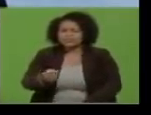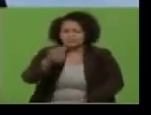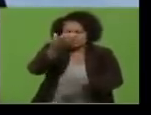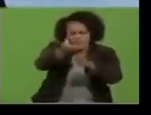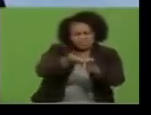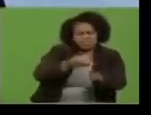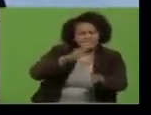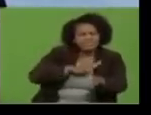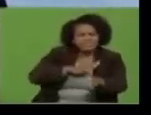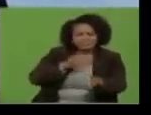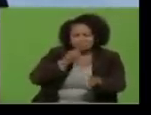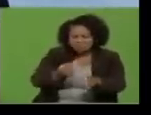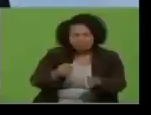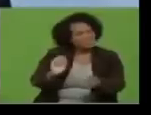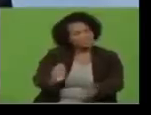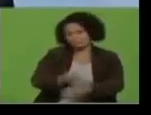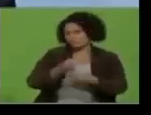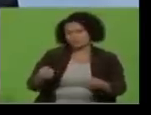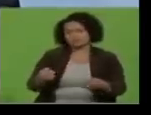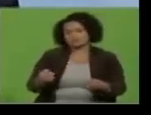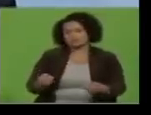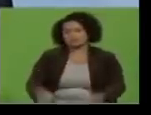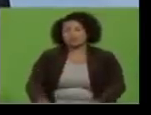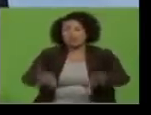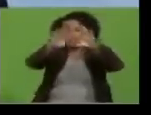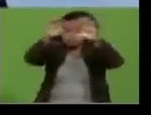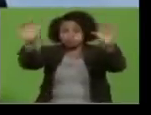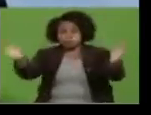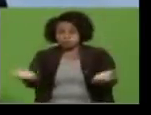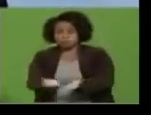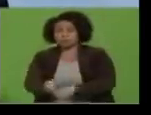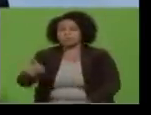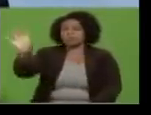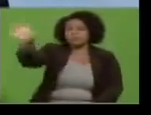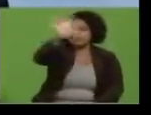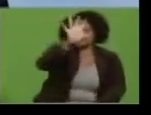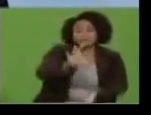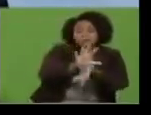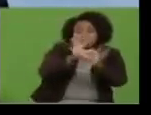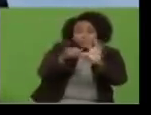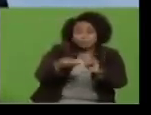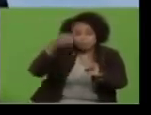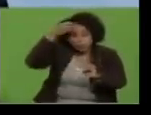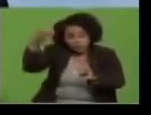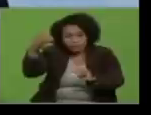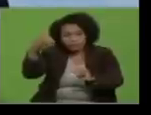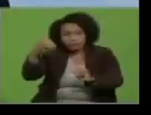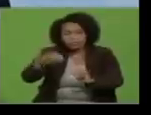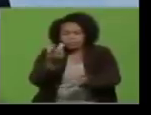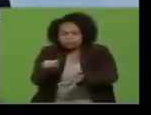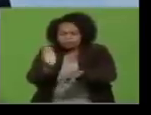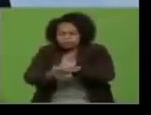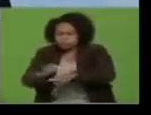experiência. Em todos os países do mundo, os governos apoiados por cientistas